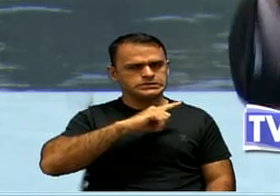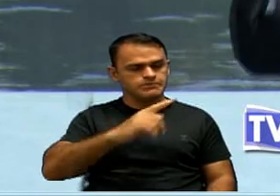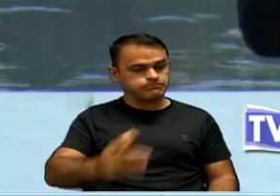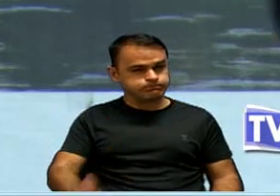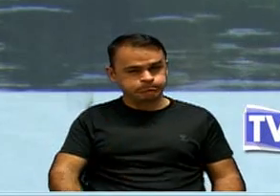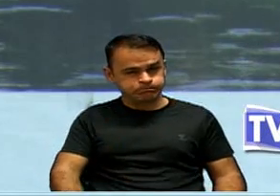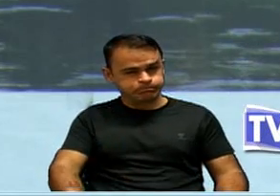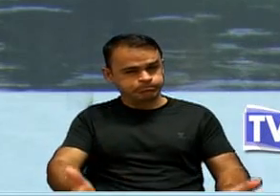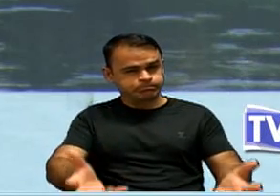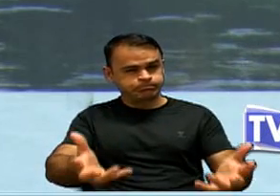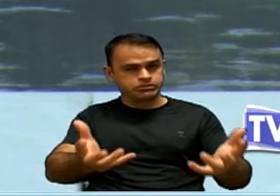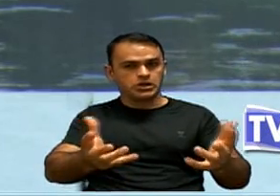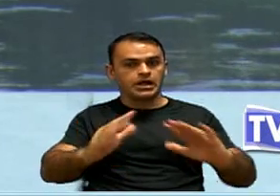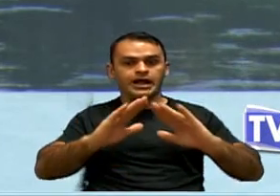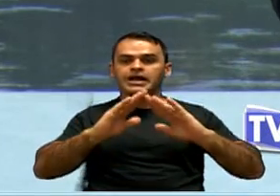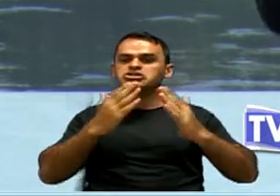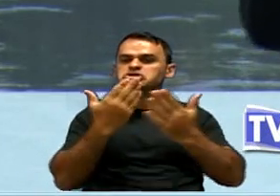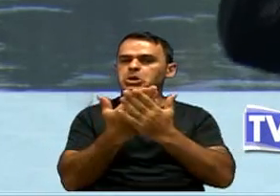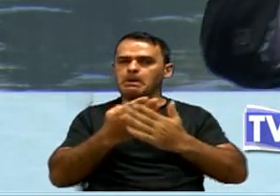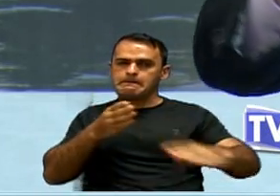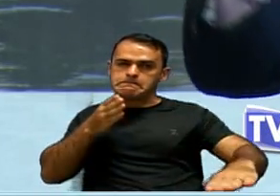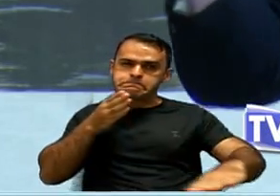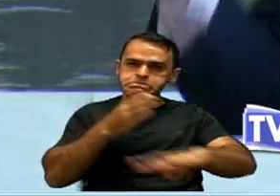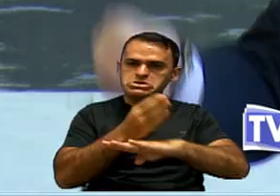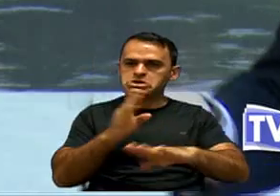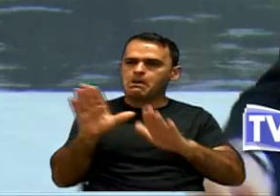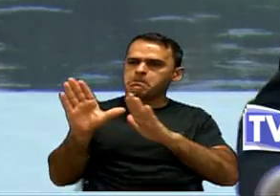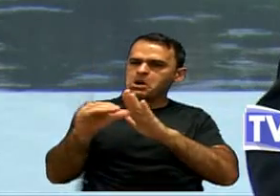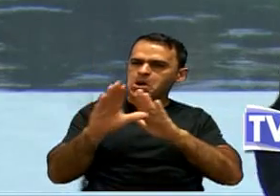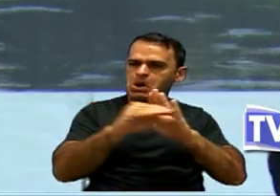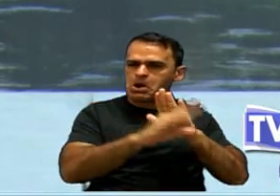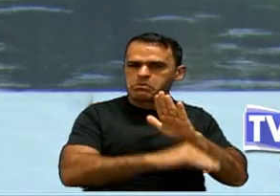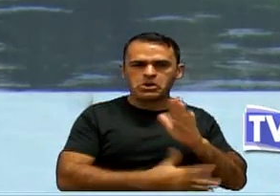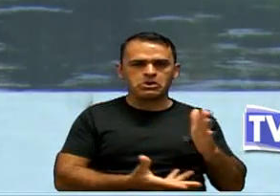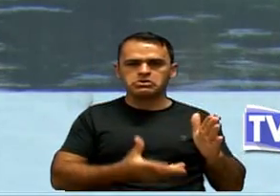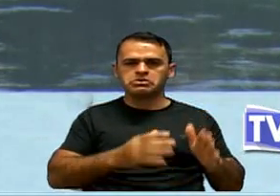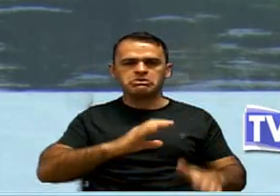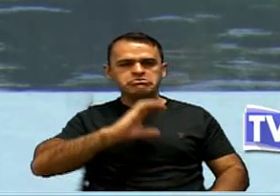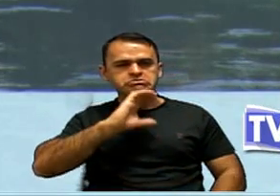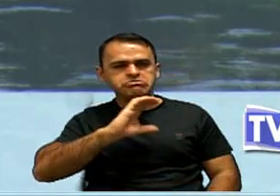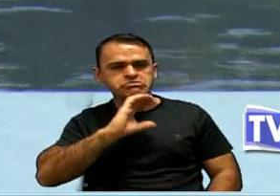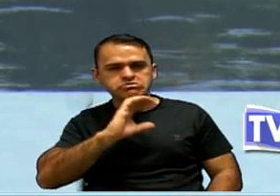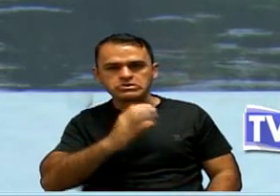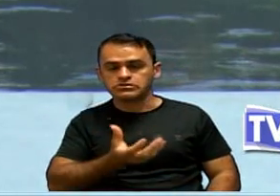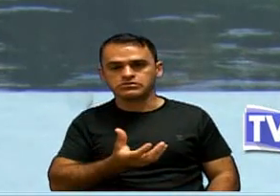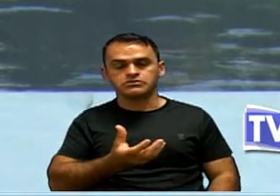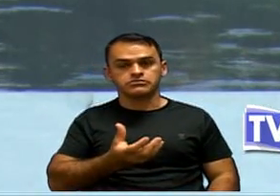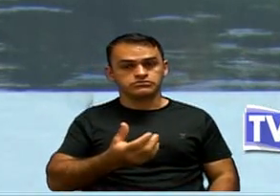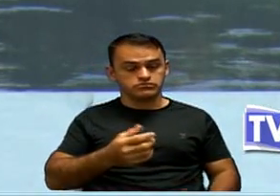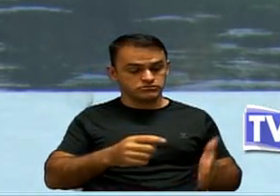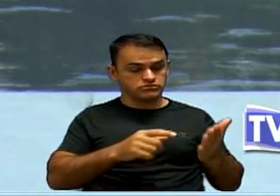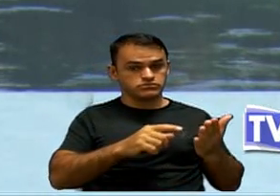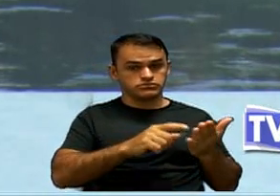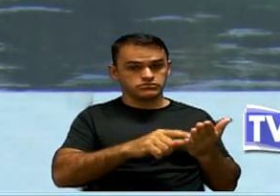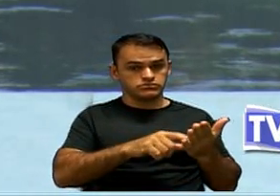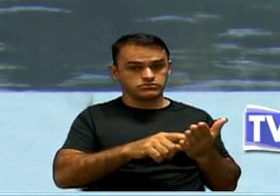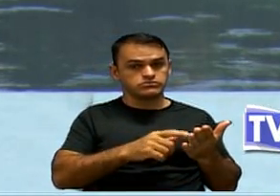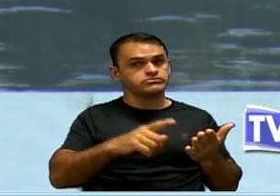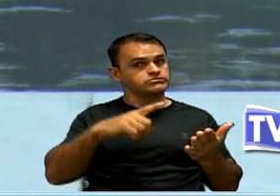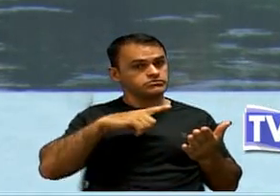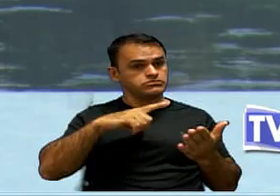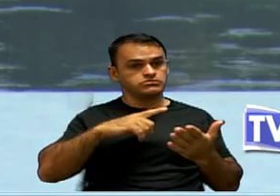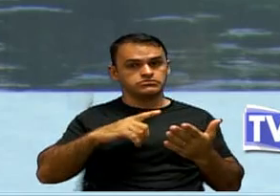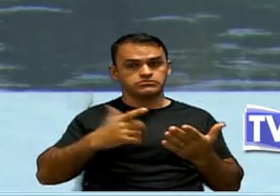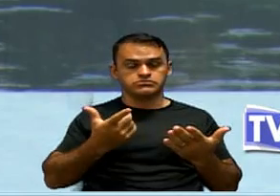de furtos nas escolas e nas creches da cidade de Sorocaba. Eu tenho em minhas mãos...